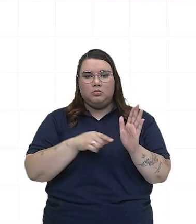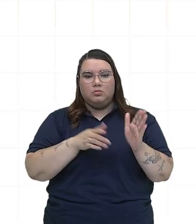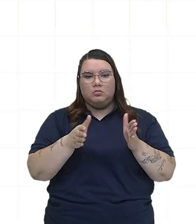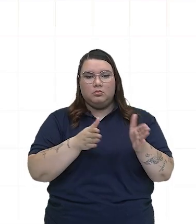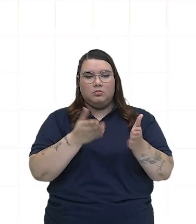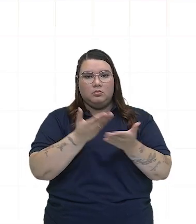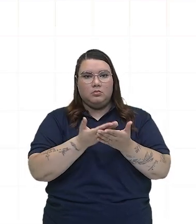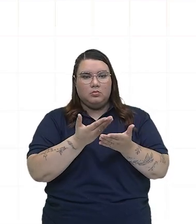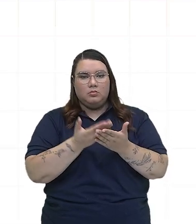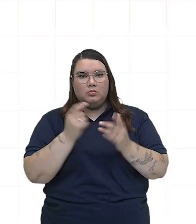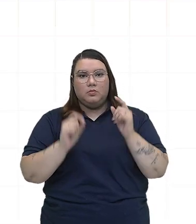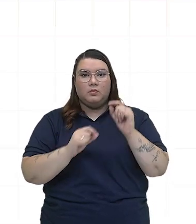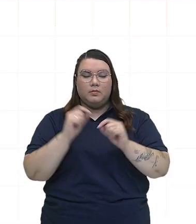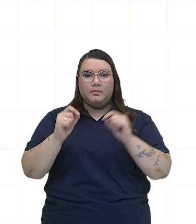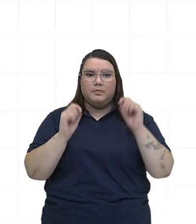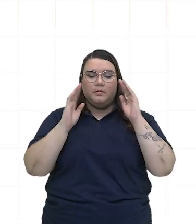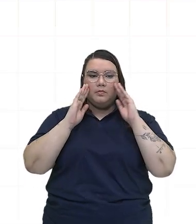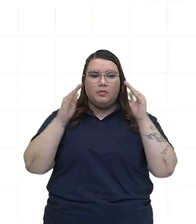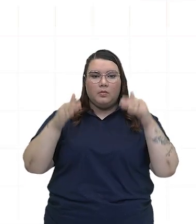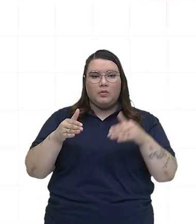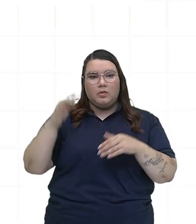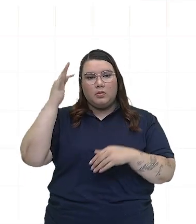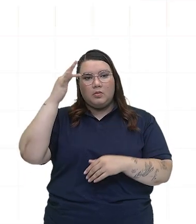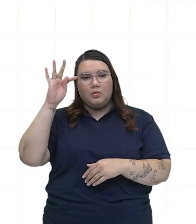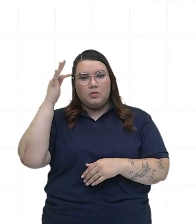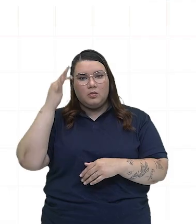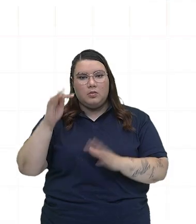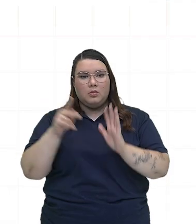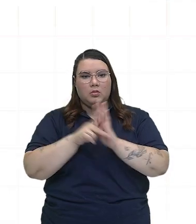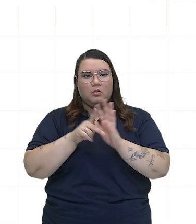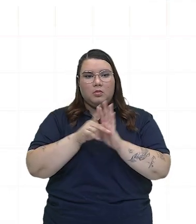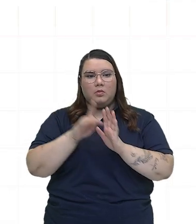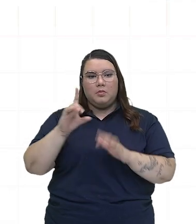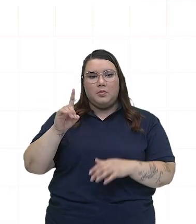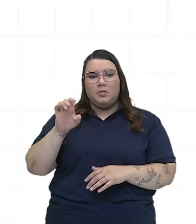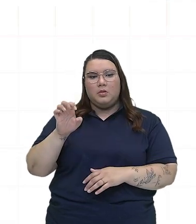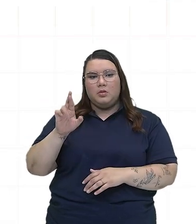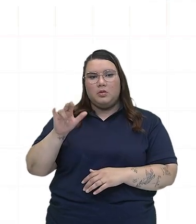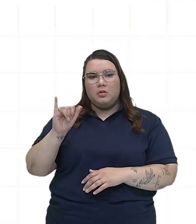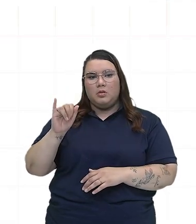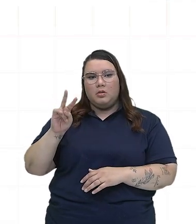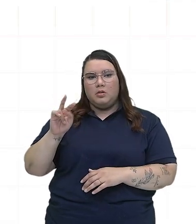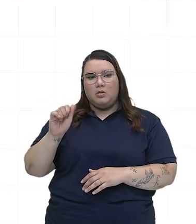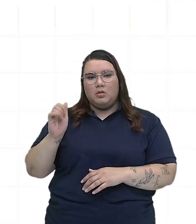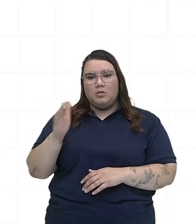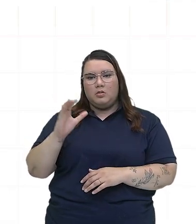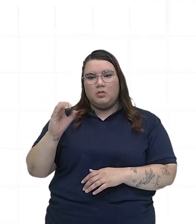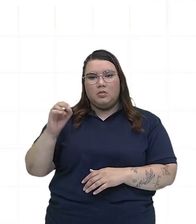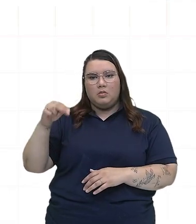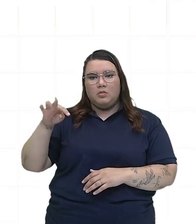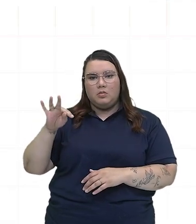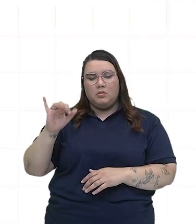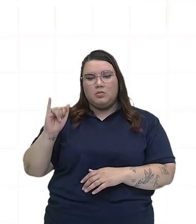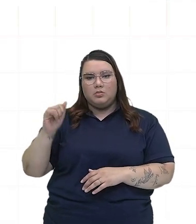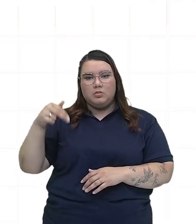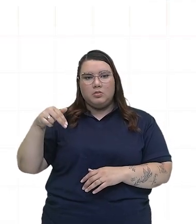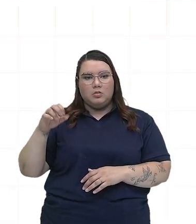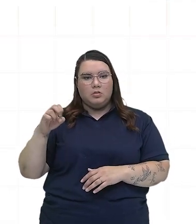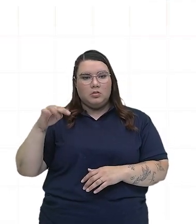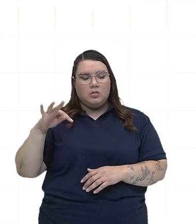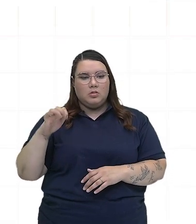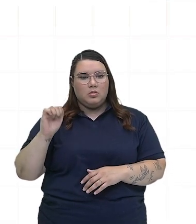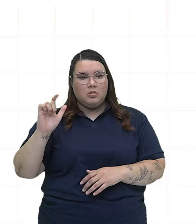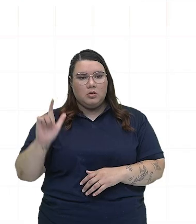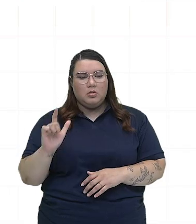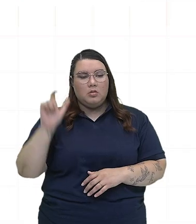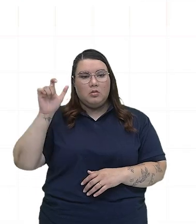unidade de estudo que diz respeito à teoria da deriva continental, que foi a teoria desenvolvida por